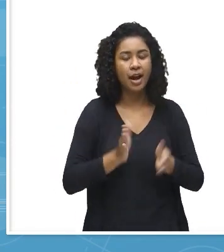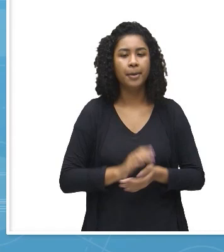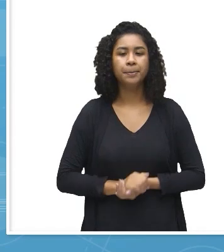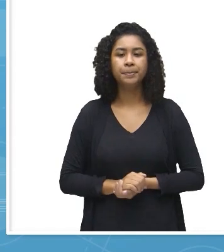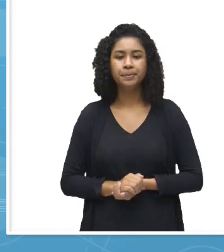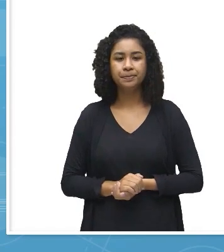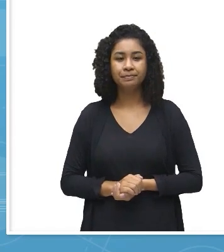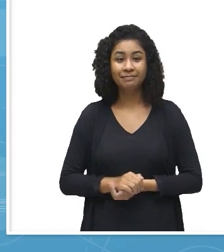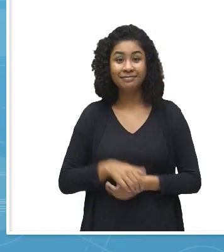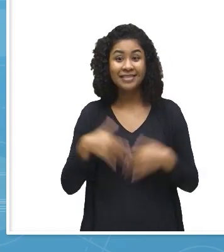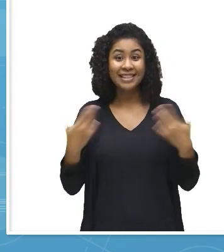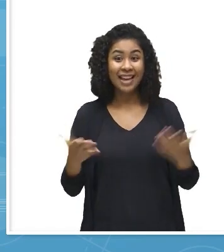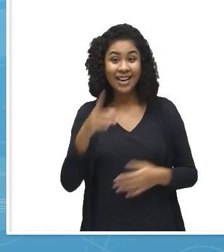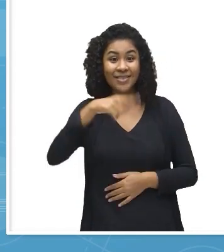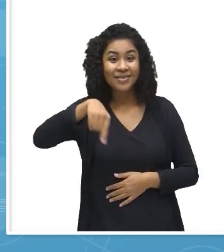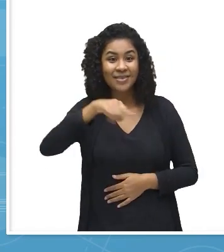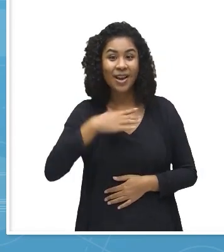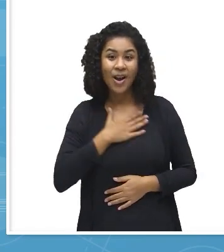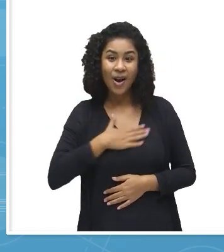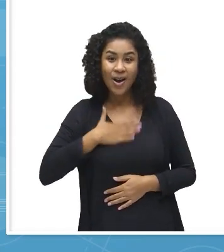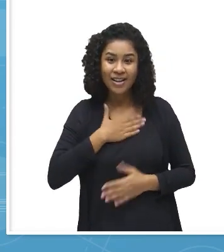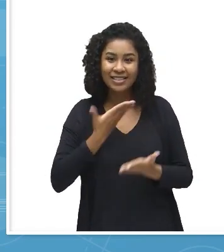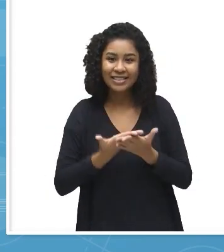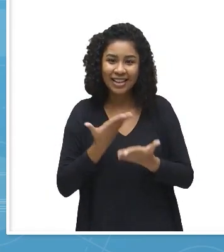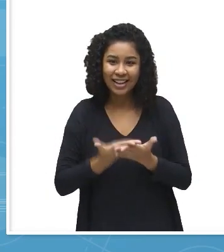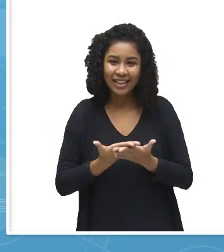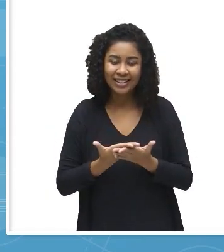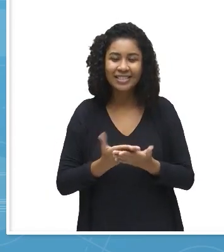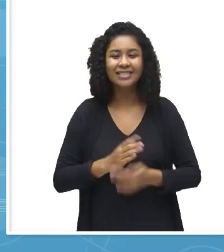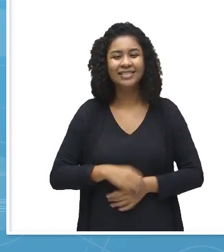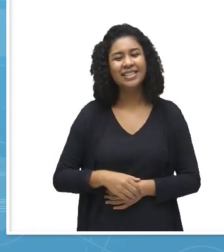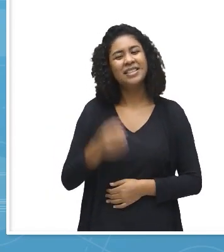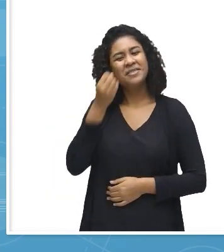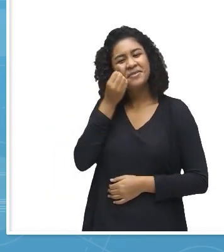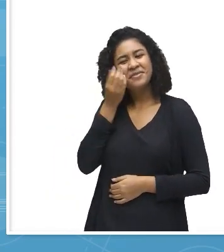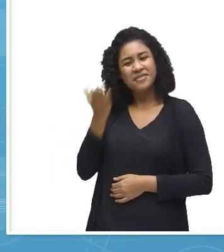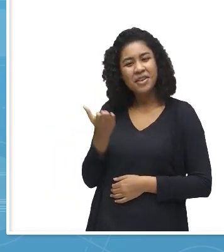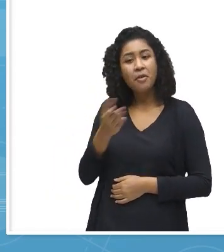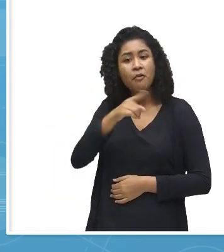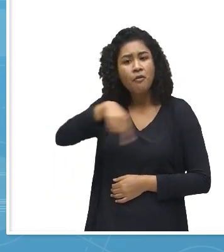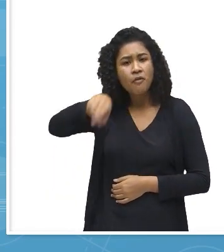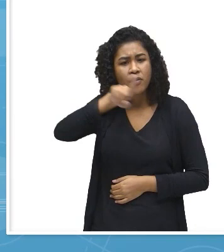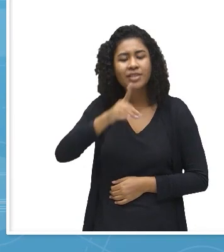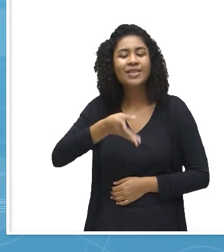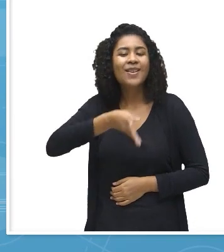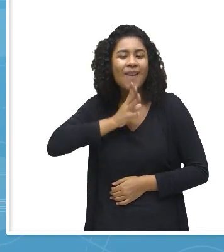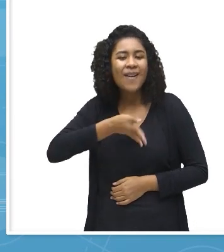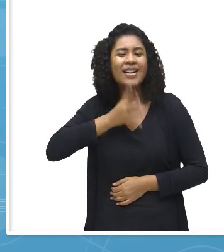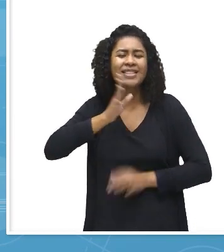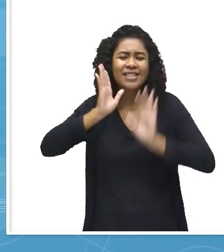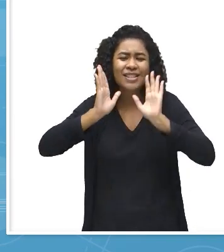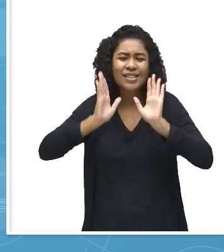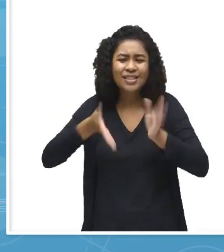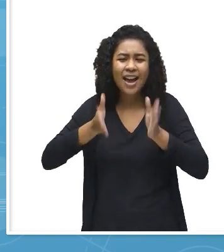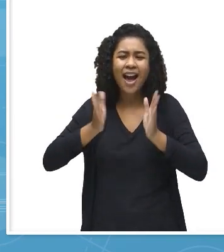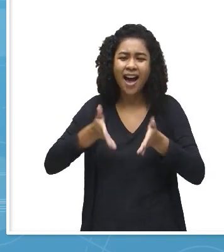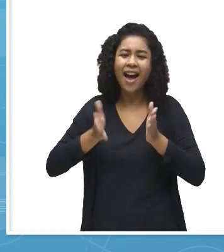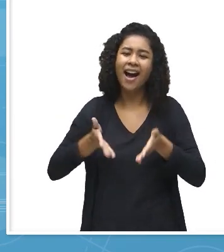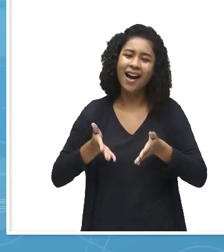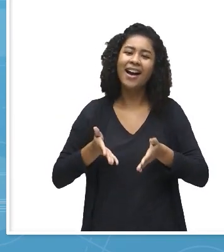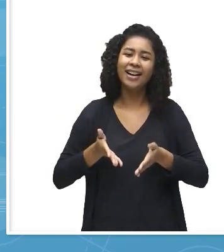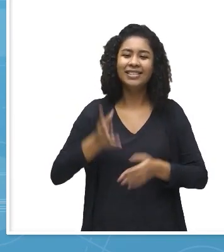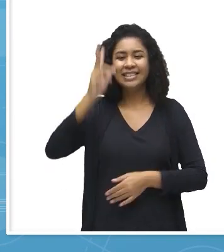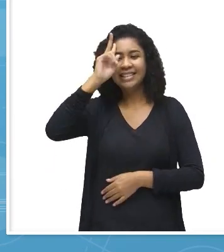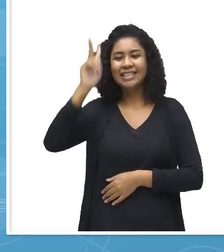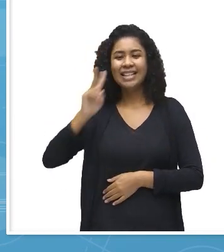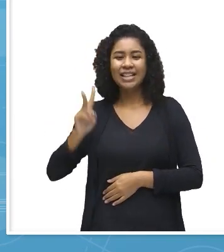aí, gostaram da nossa aula? Então a gente conheceu, viu como vocês já conheciam um pouco da mitologia nórdica, né? Principalmente já